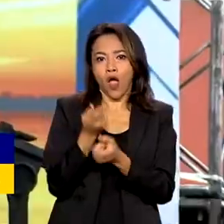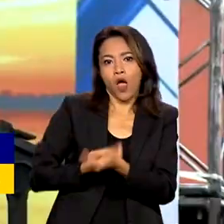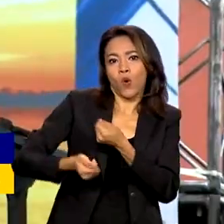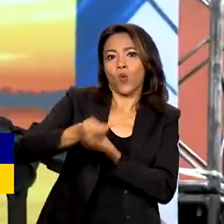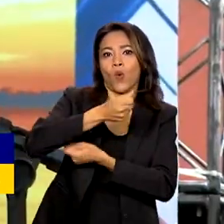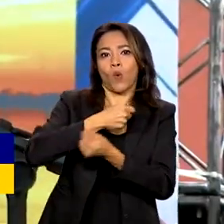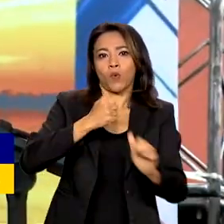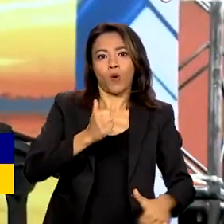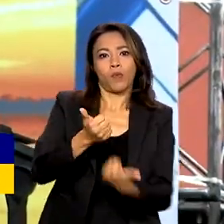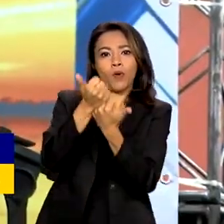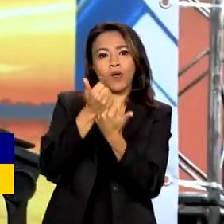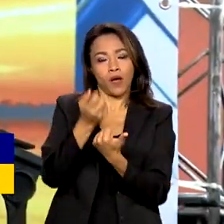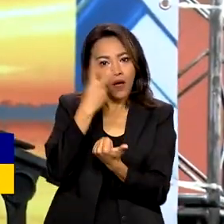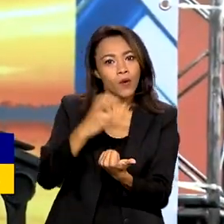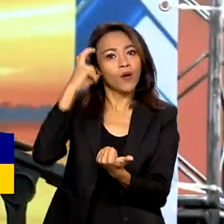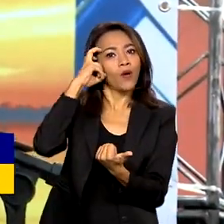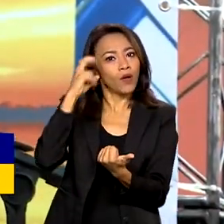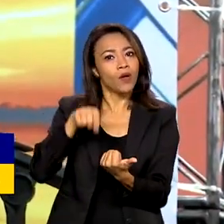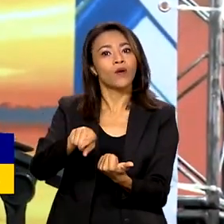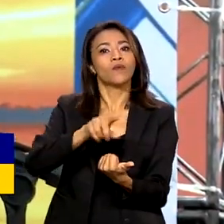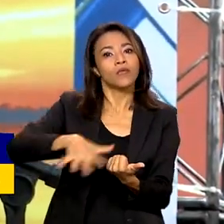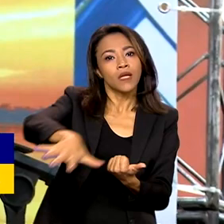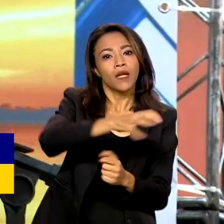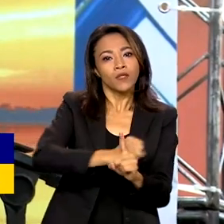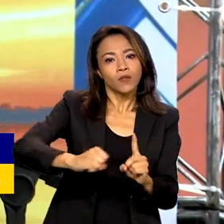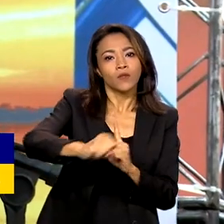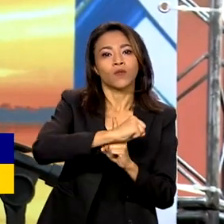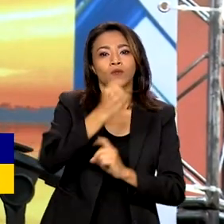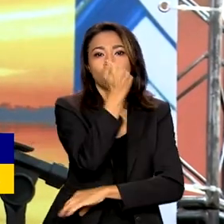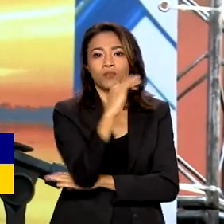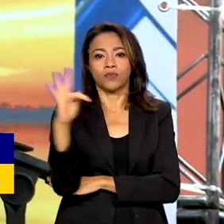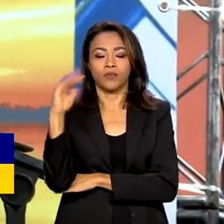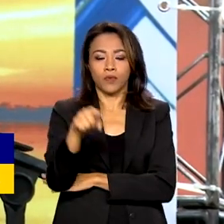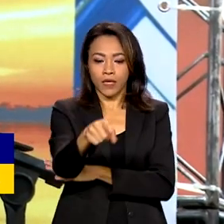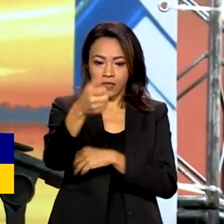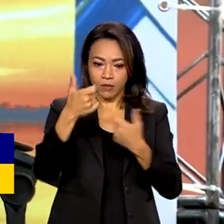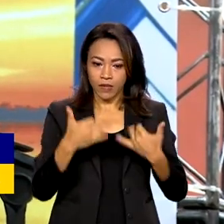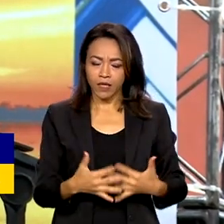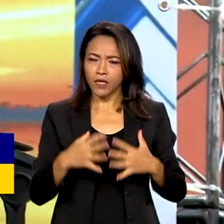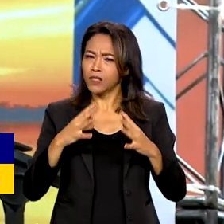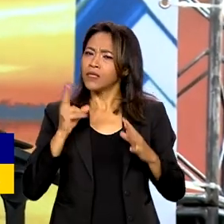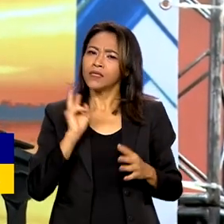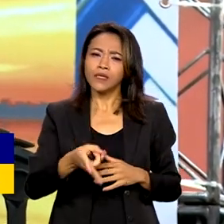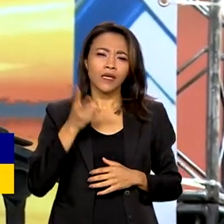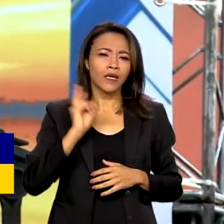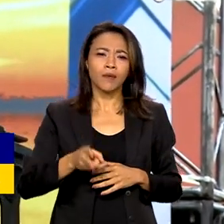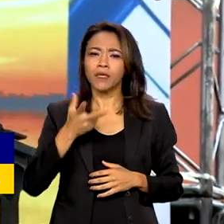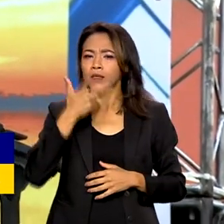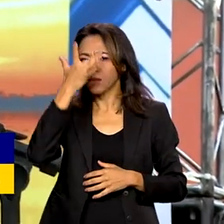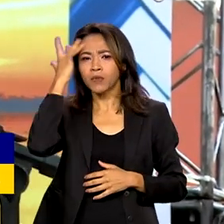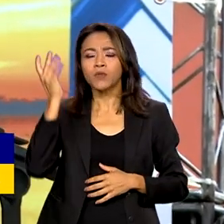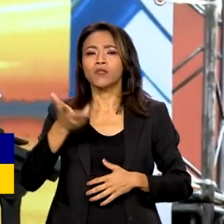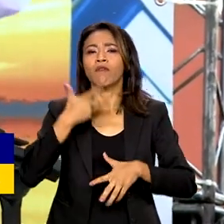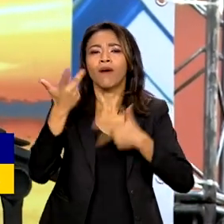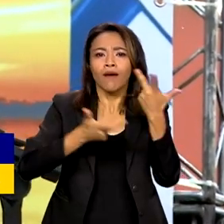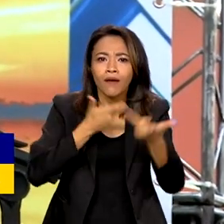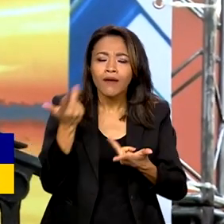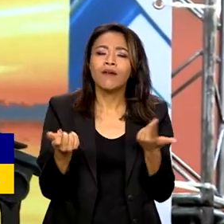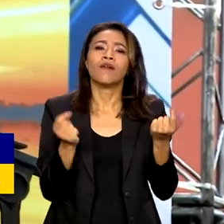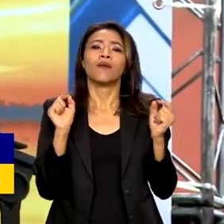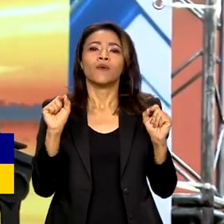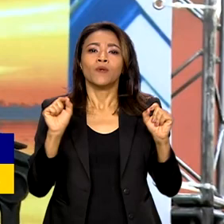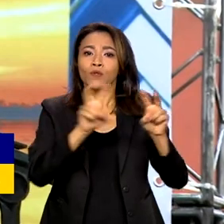socioambiental. Todas as pessoas em todas as COPs sempre falam da Amazônia, mas falam